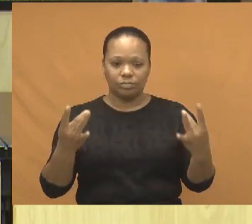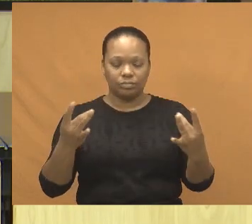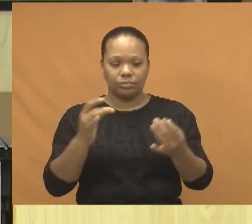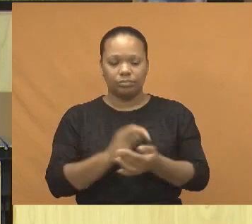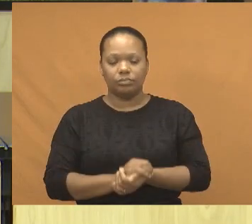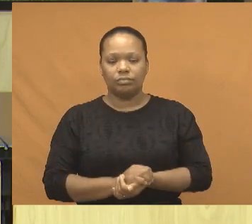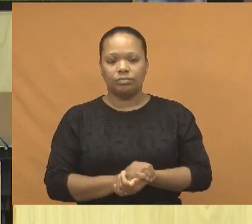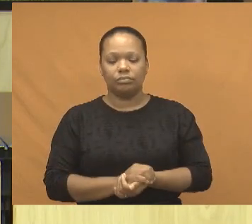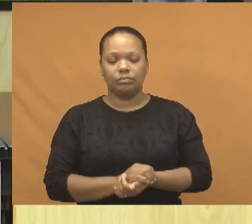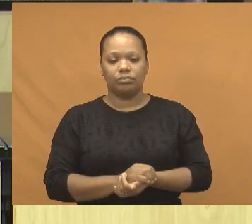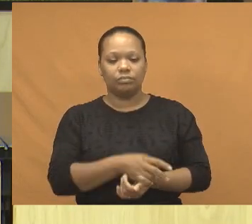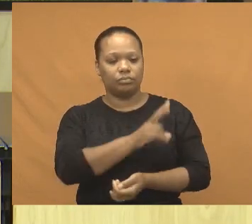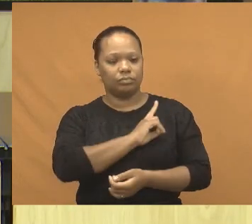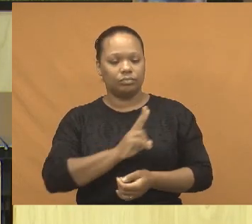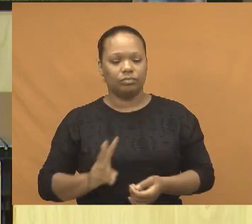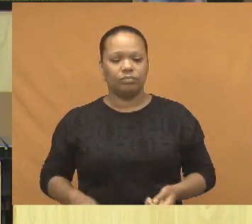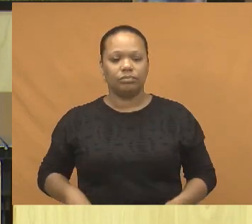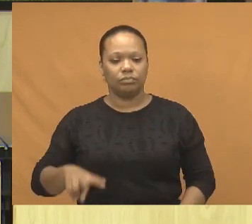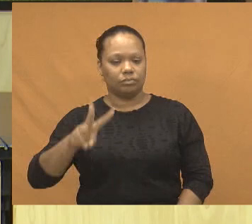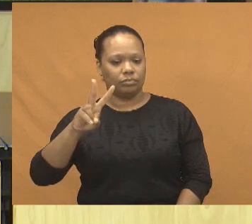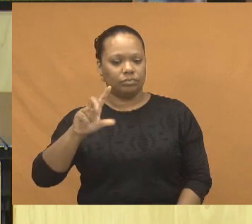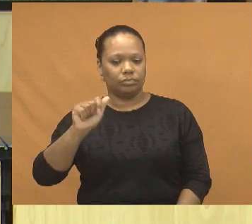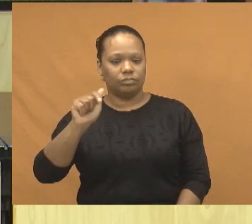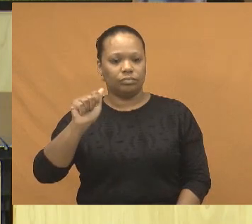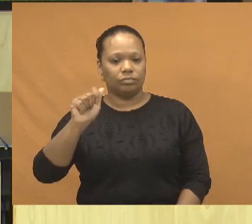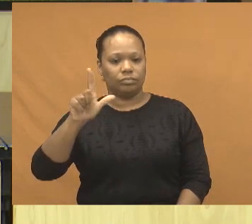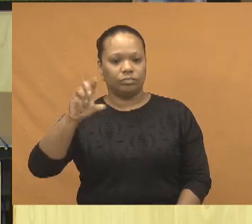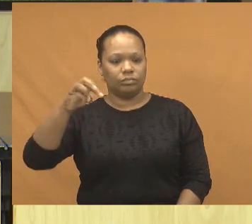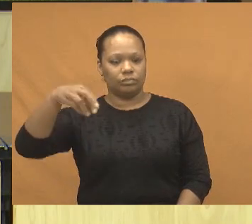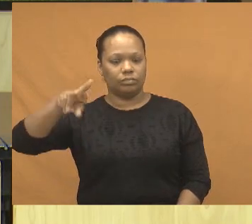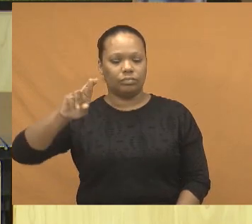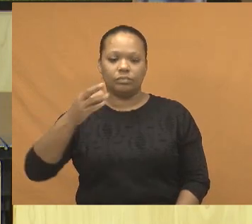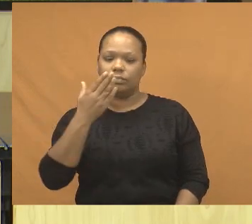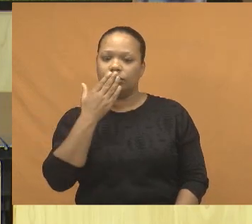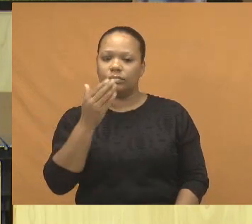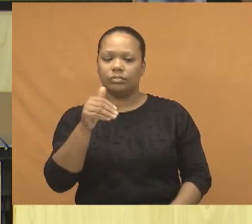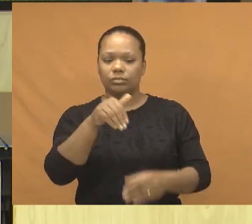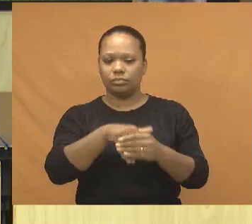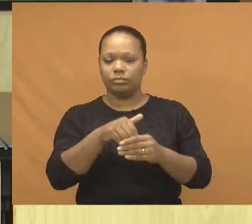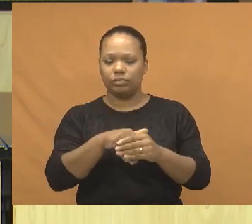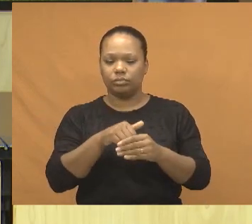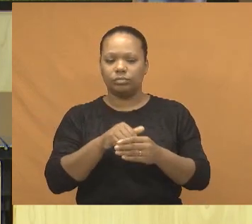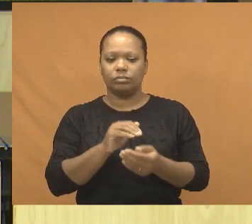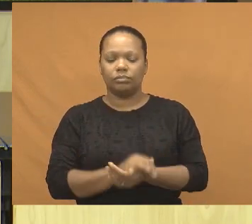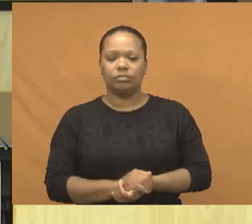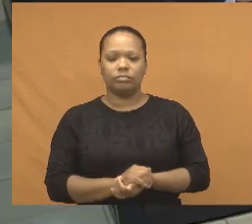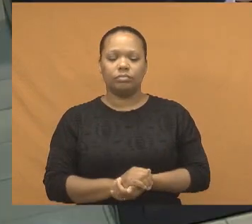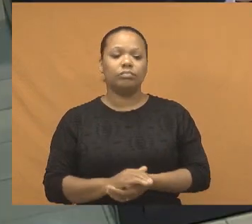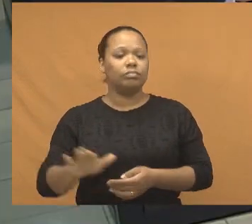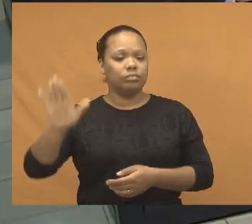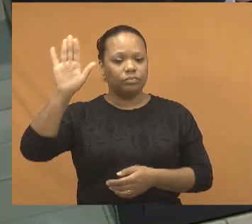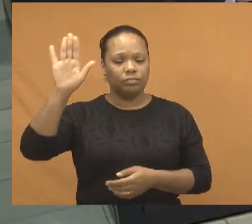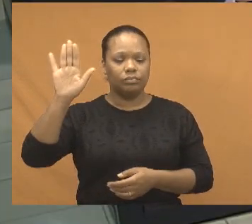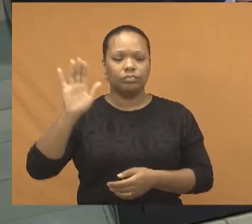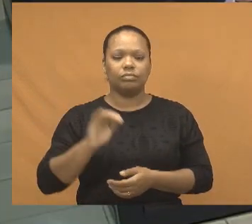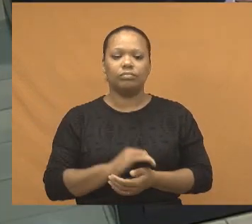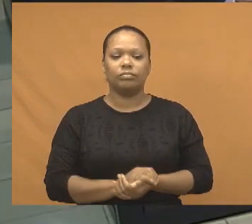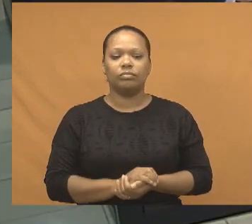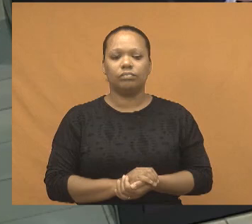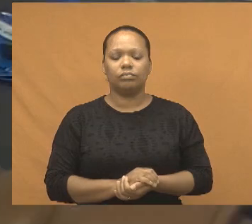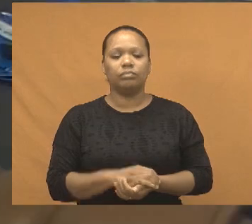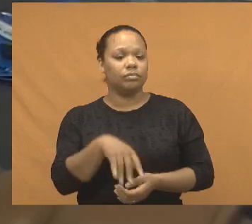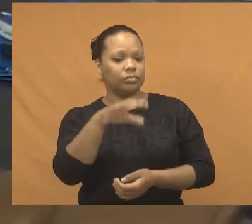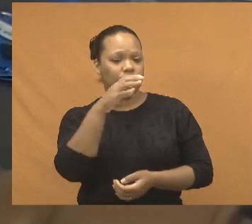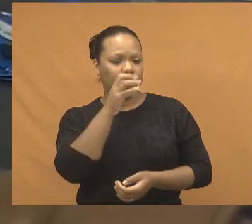dispensada, subscrevemos. Vereador Valmir Parque do Meia Lua, senhor presidente, foi solicitado votação. Presidente, por favor.